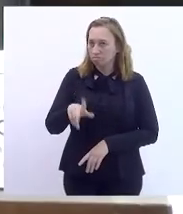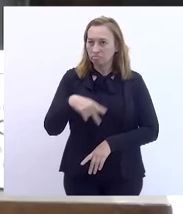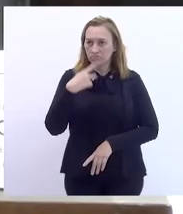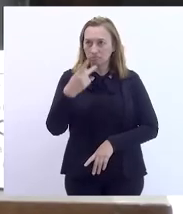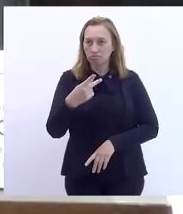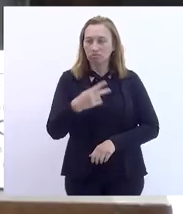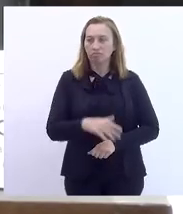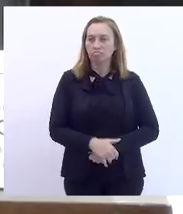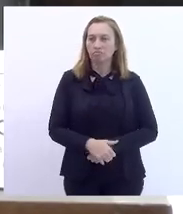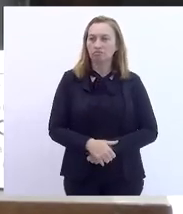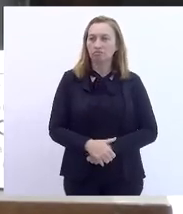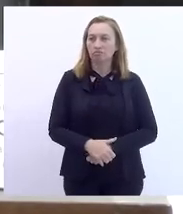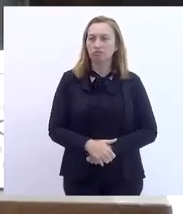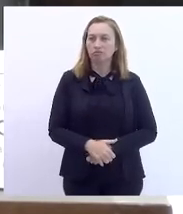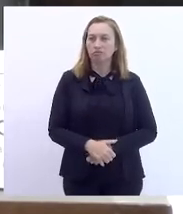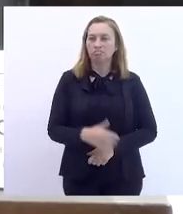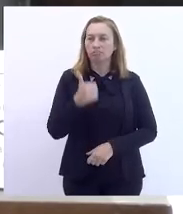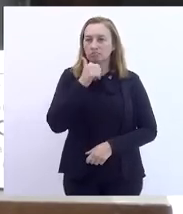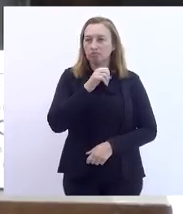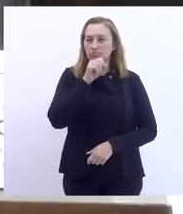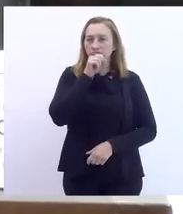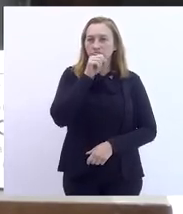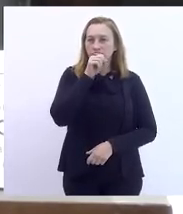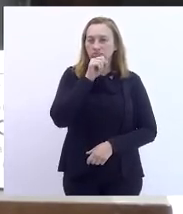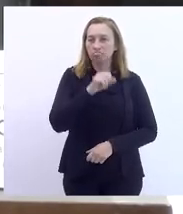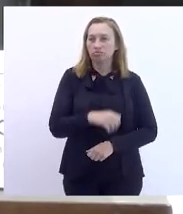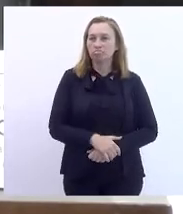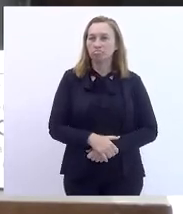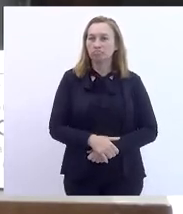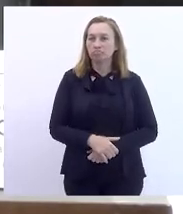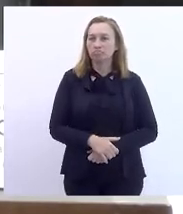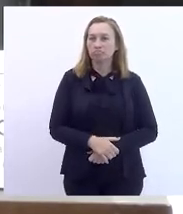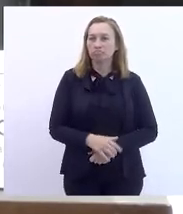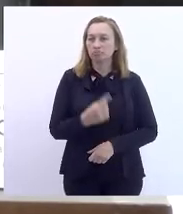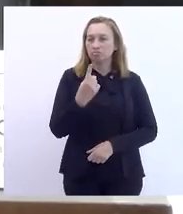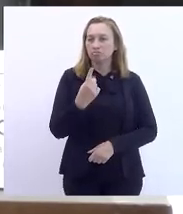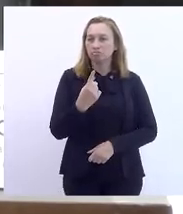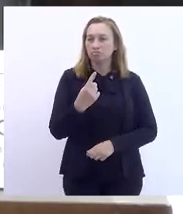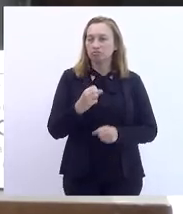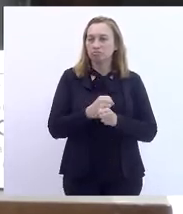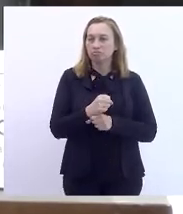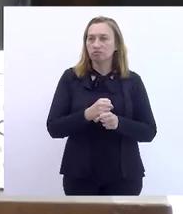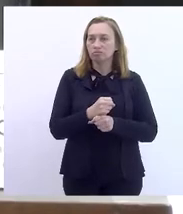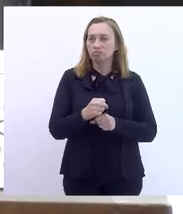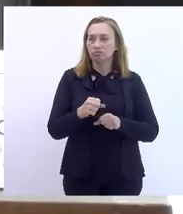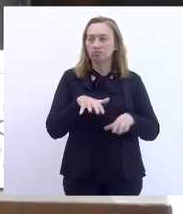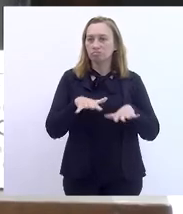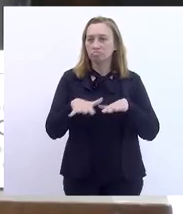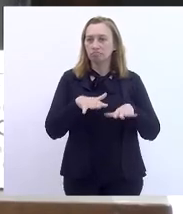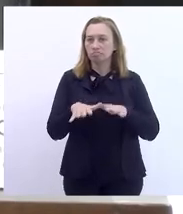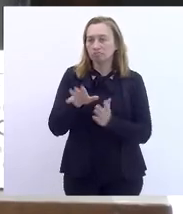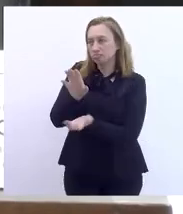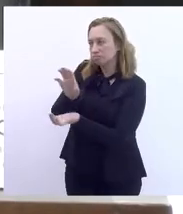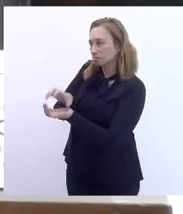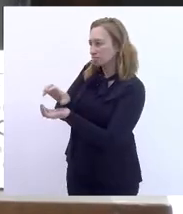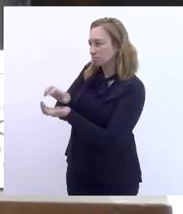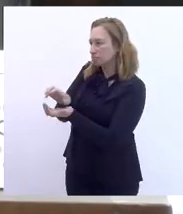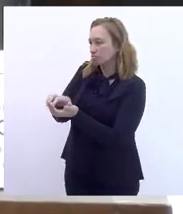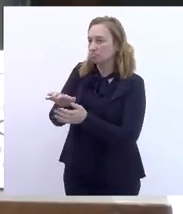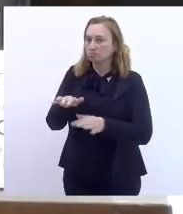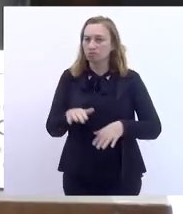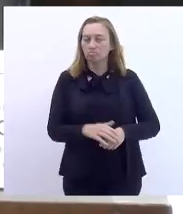palavra a mãe do recém-nascido um ano de movimento mães do jacarezinho